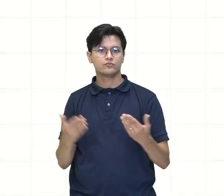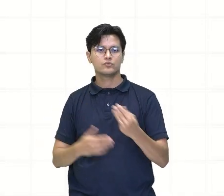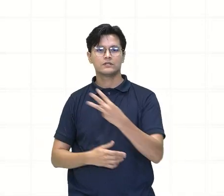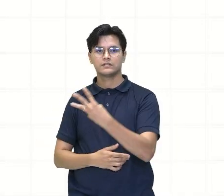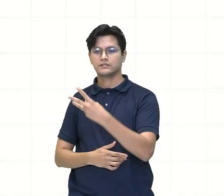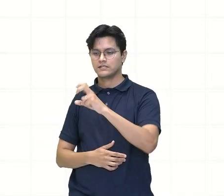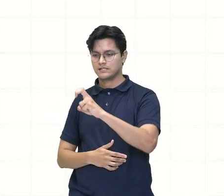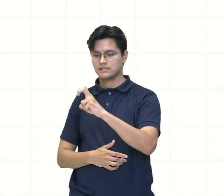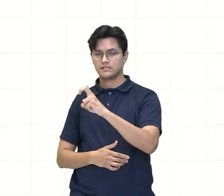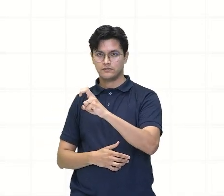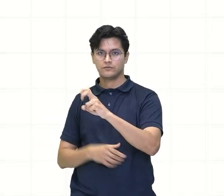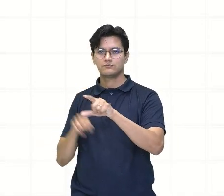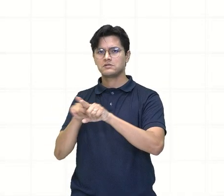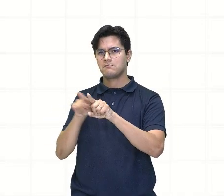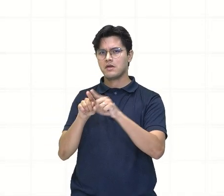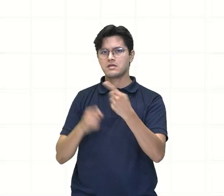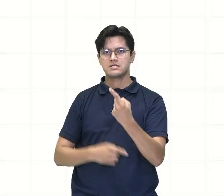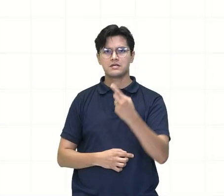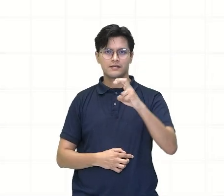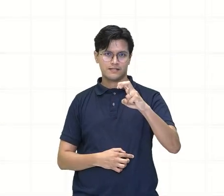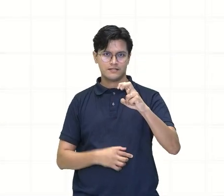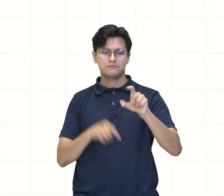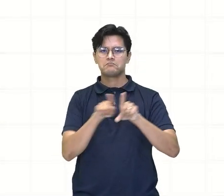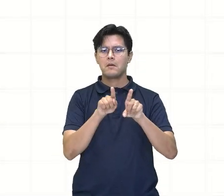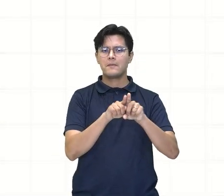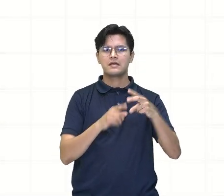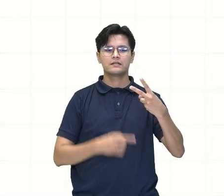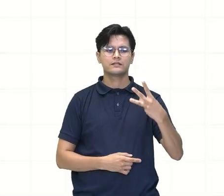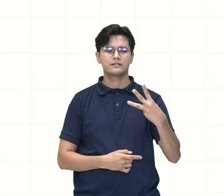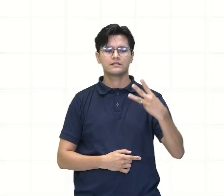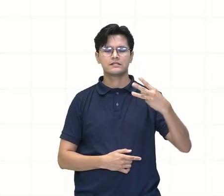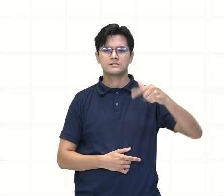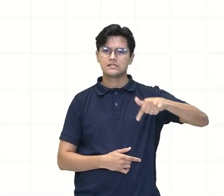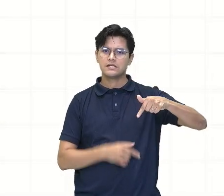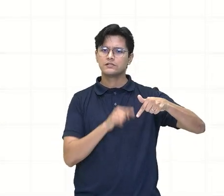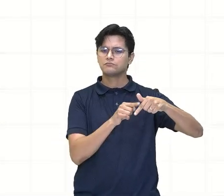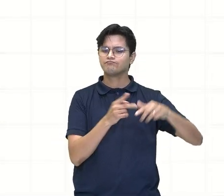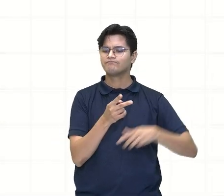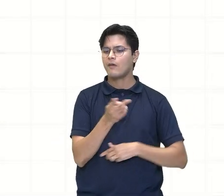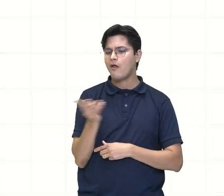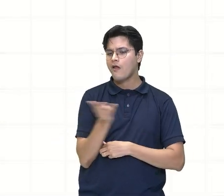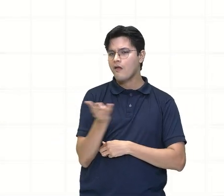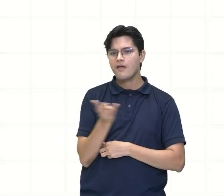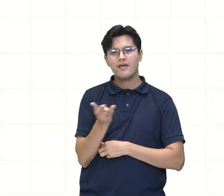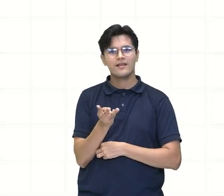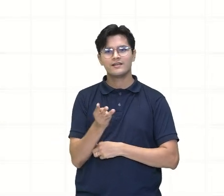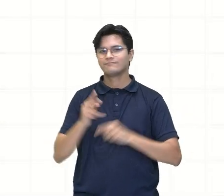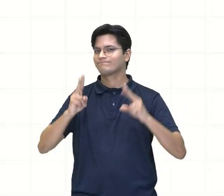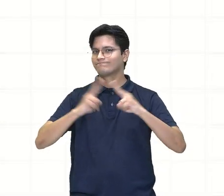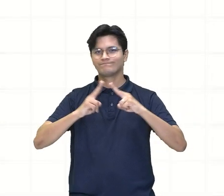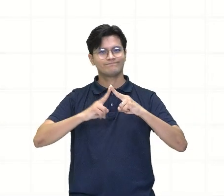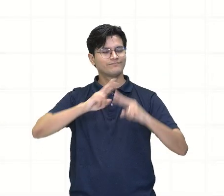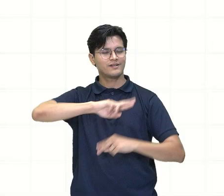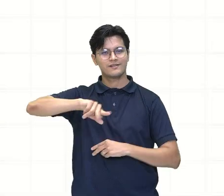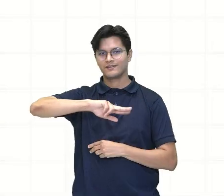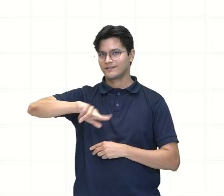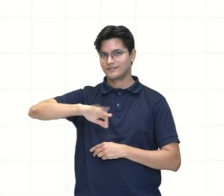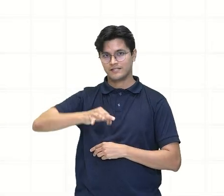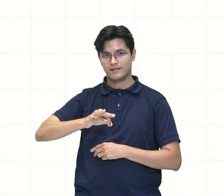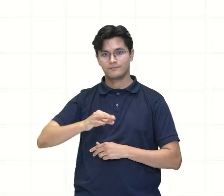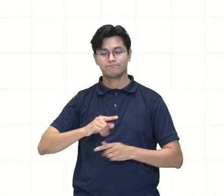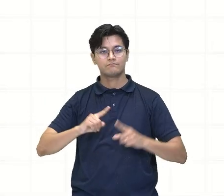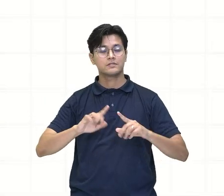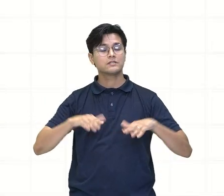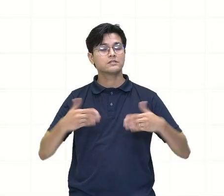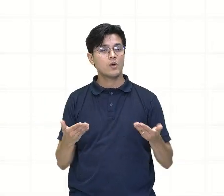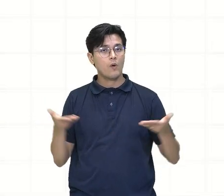37 não são mais pares. Porém, eu tenho agora que ver para o próximo número, né? Que é o 3.